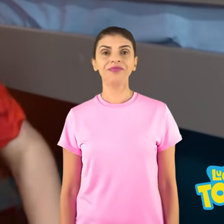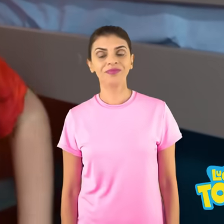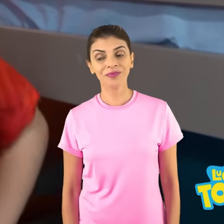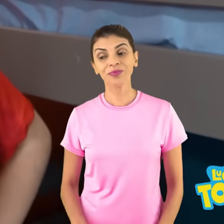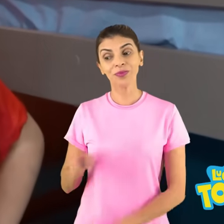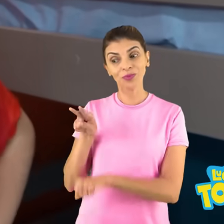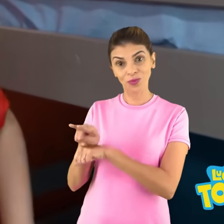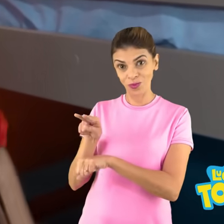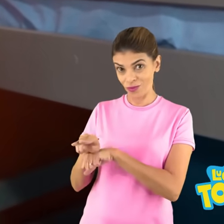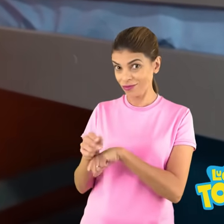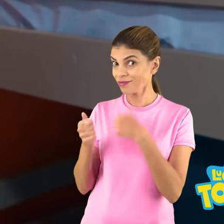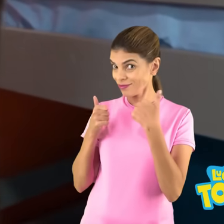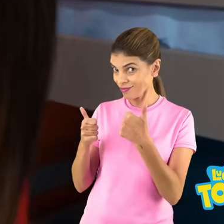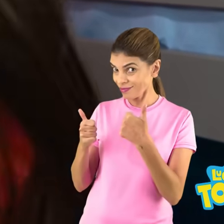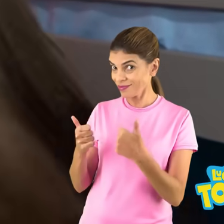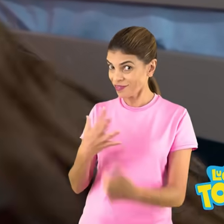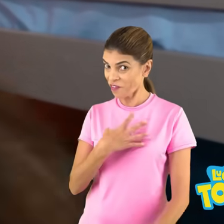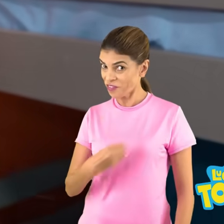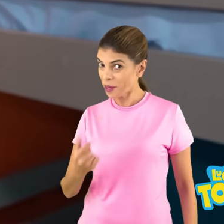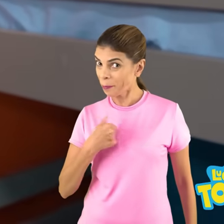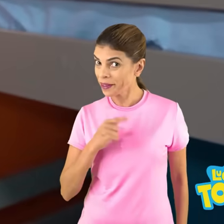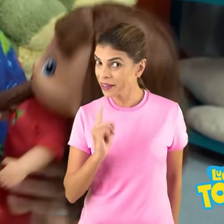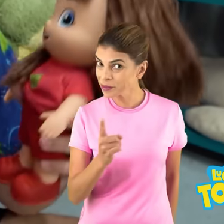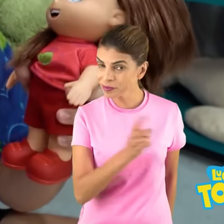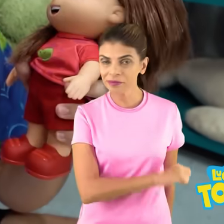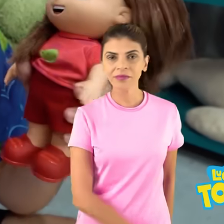Cuida bem da minha filha.